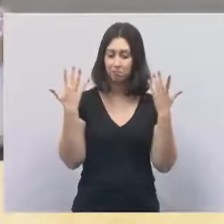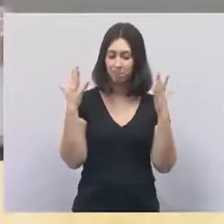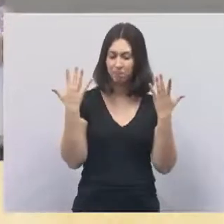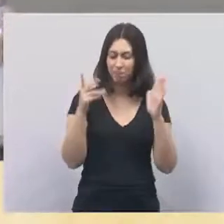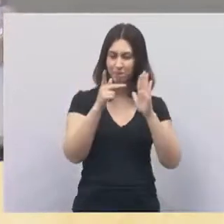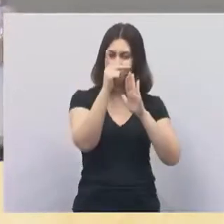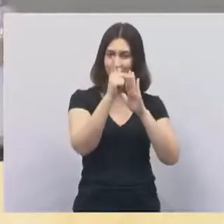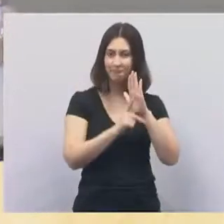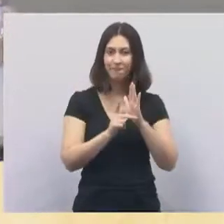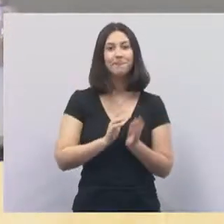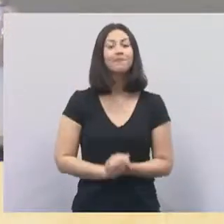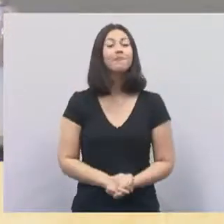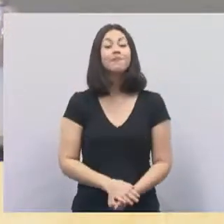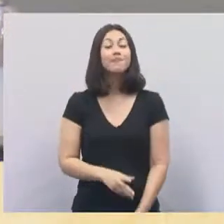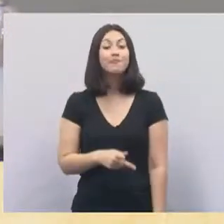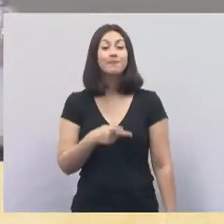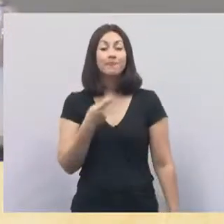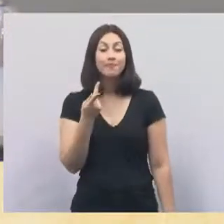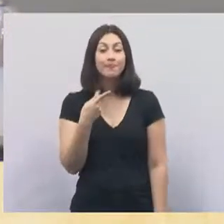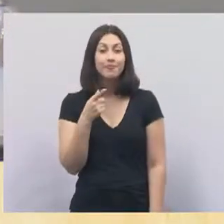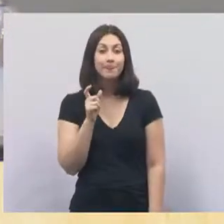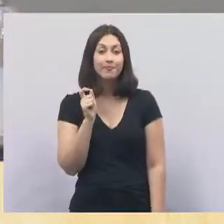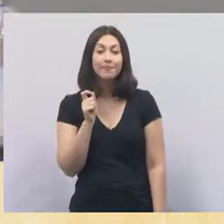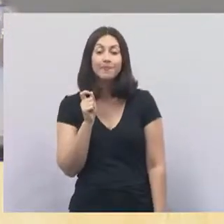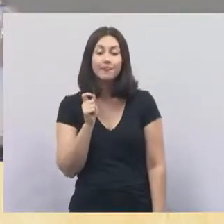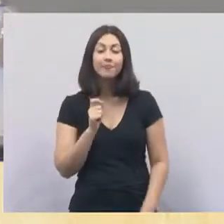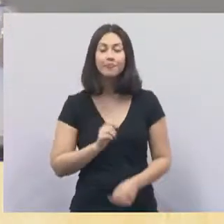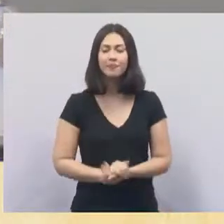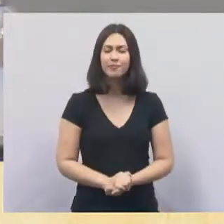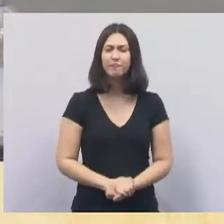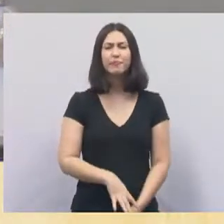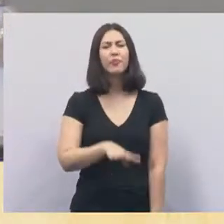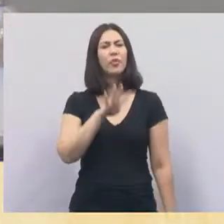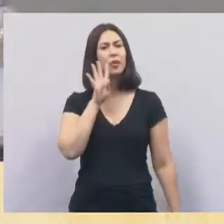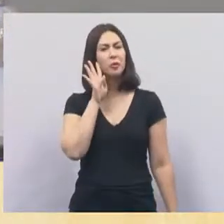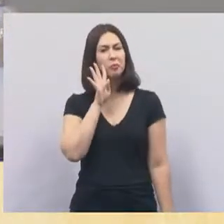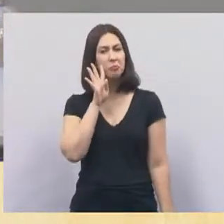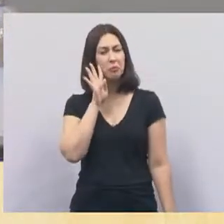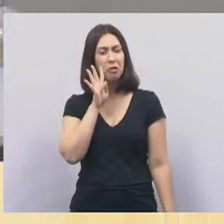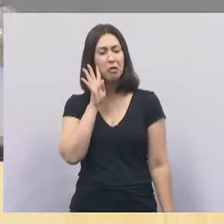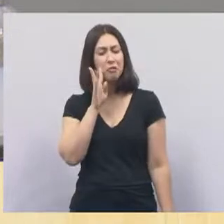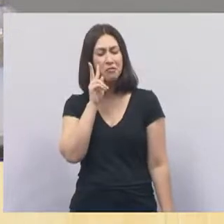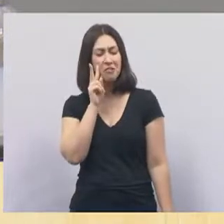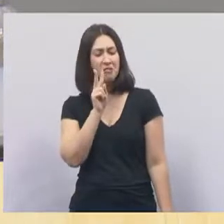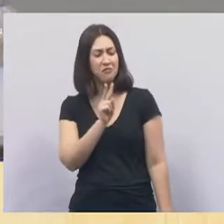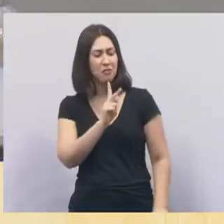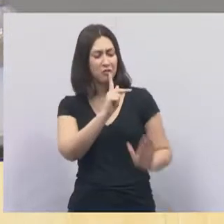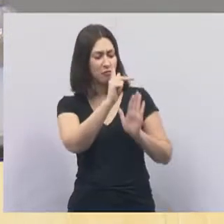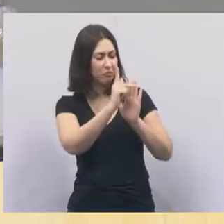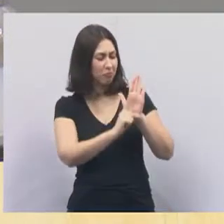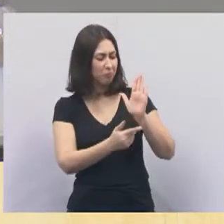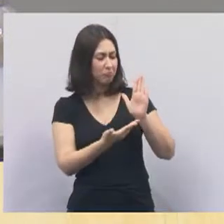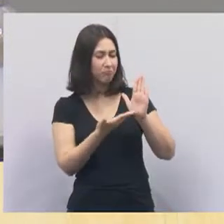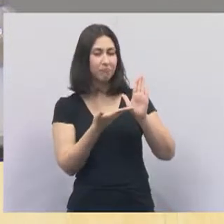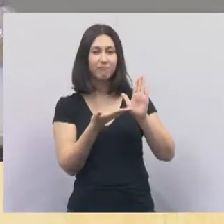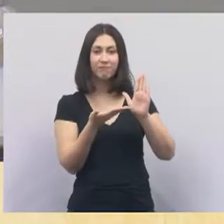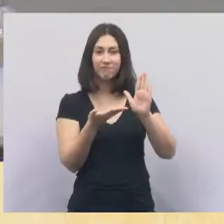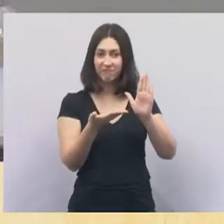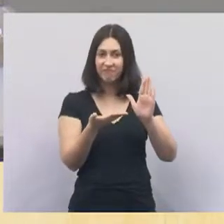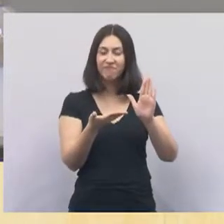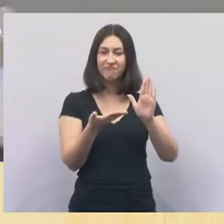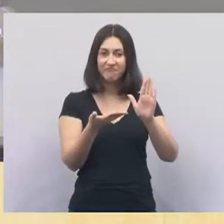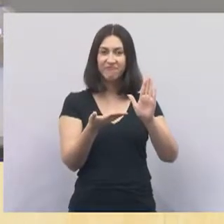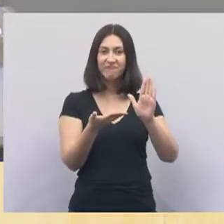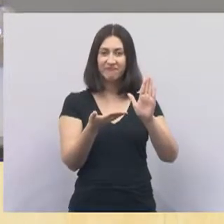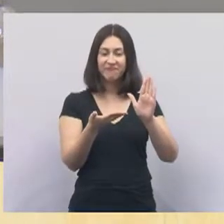o seguinte é muito bacana Quando você vê um projeto desse que